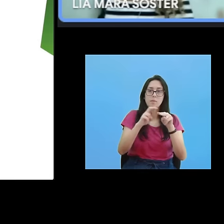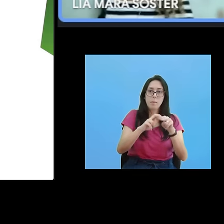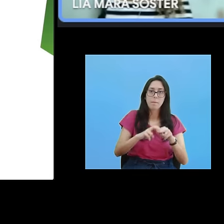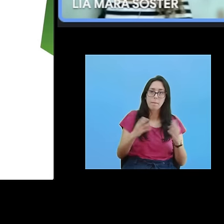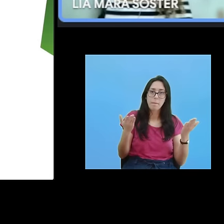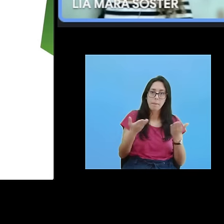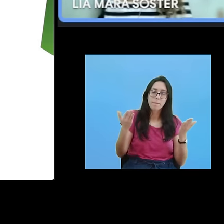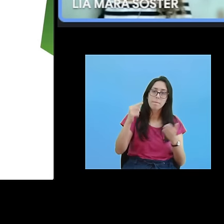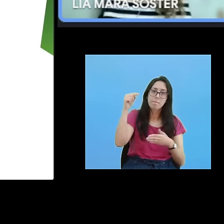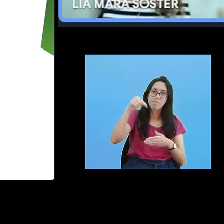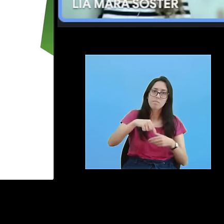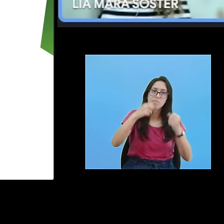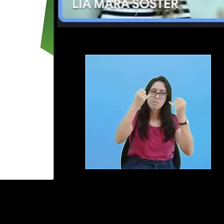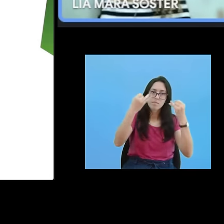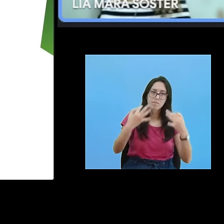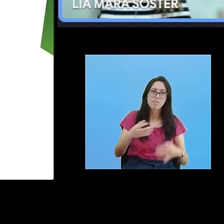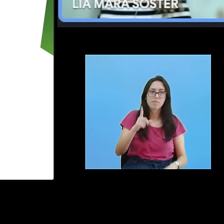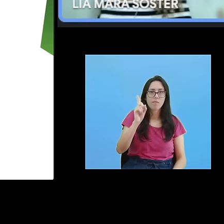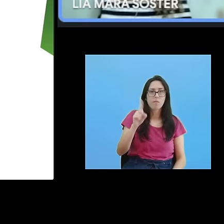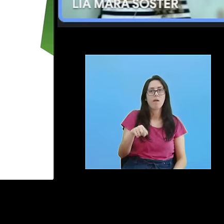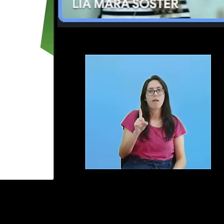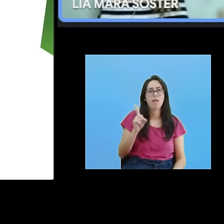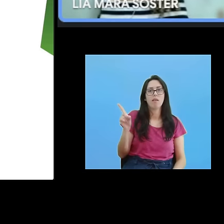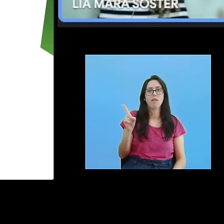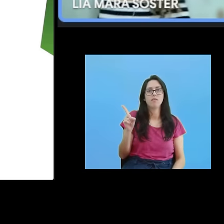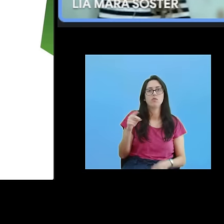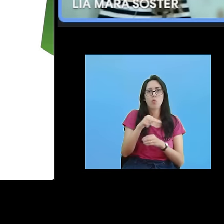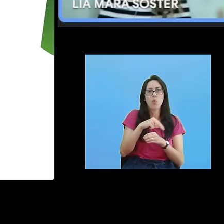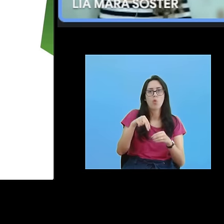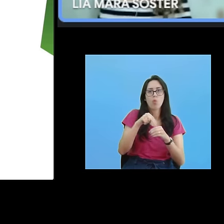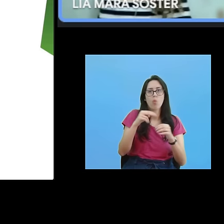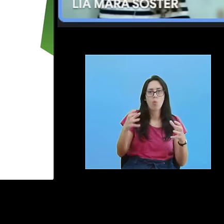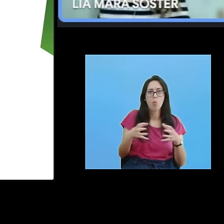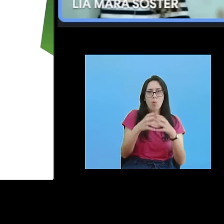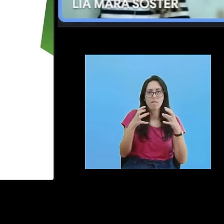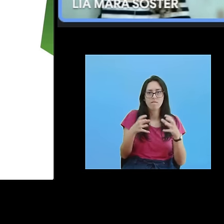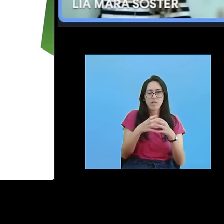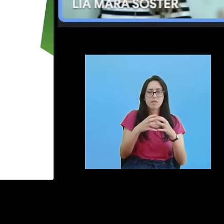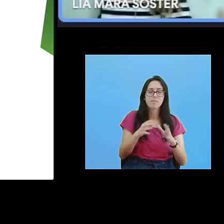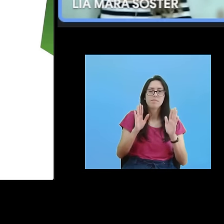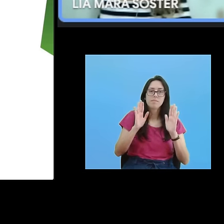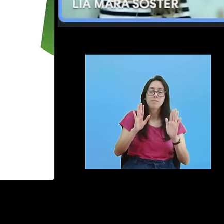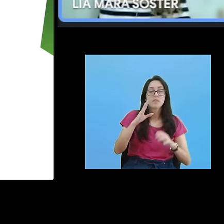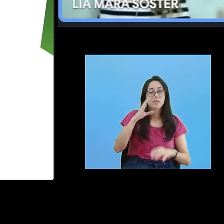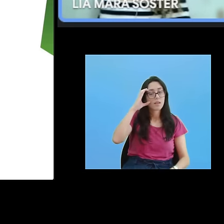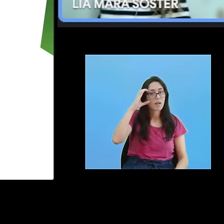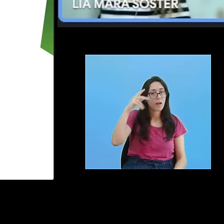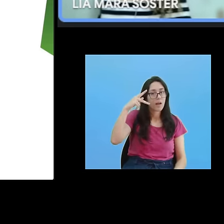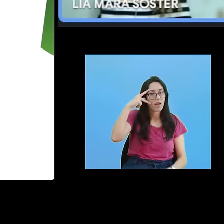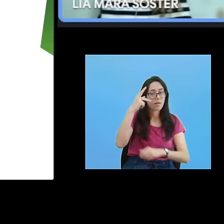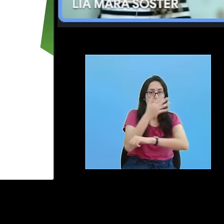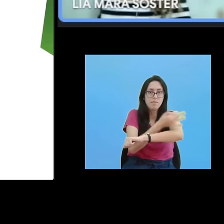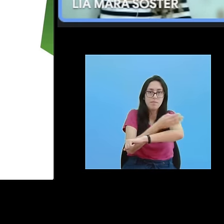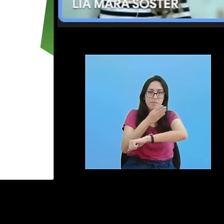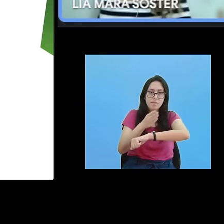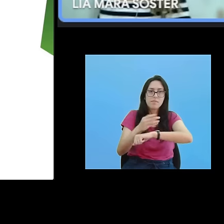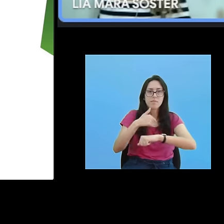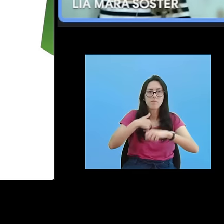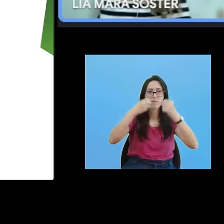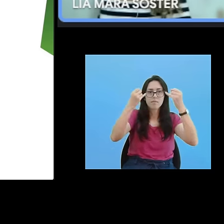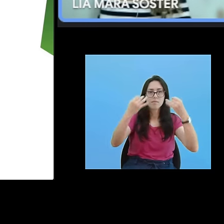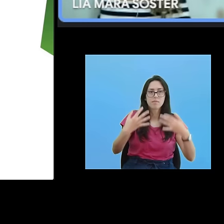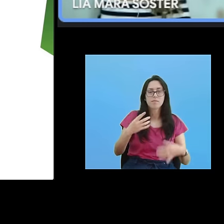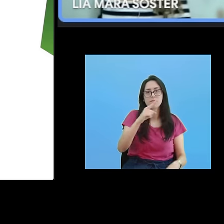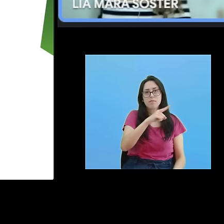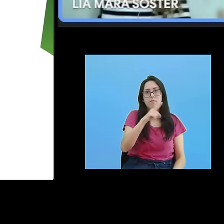é com relação a este núcleo. O caso do CAP Francisco Beltrão, eu trago, então, para vocês para mostrar